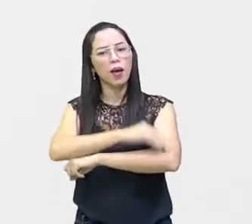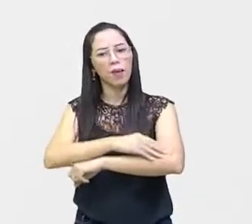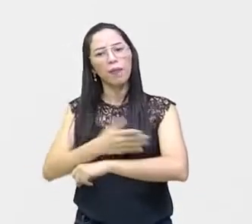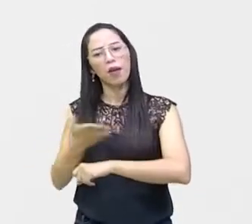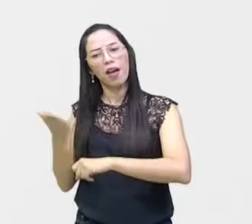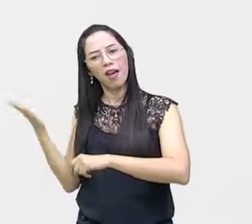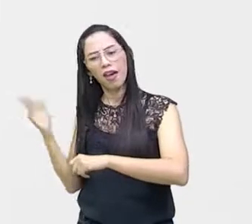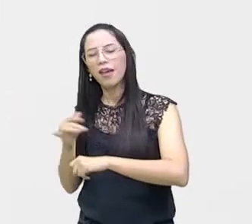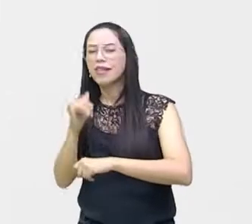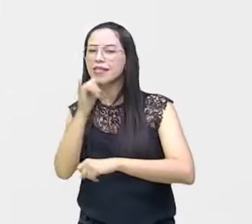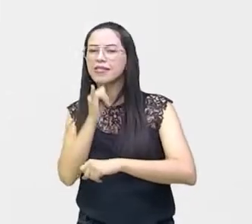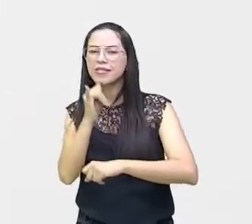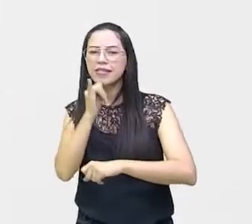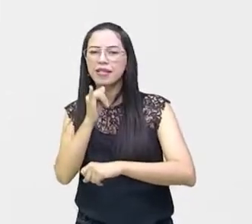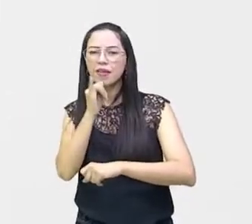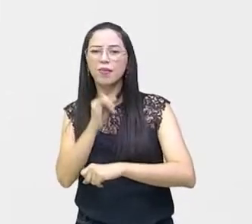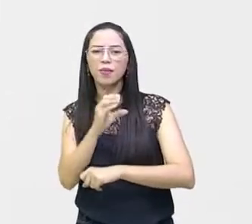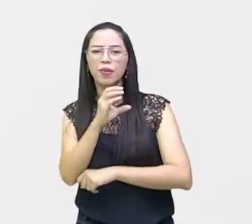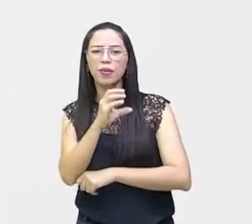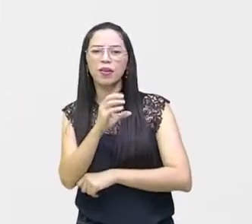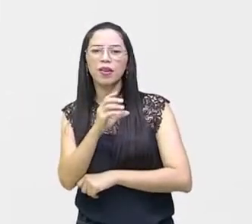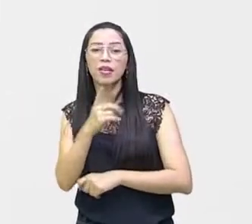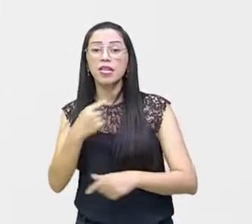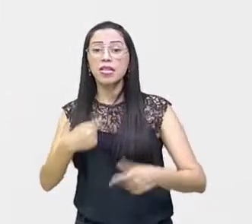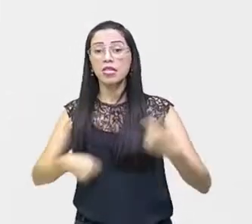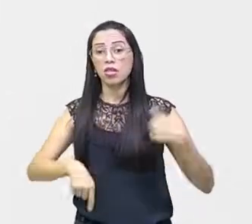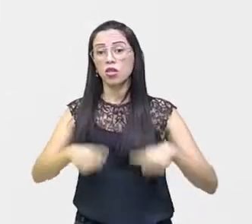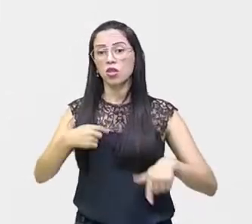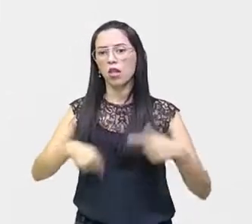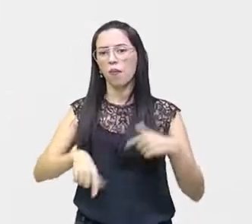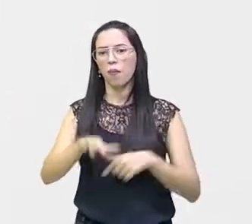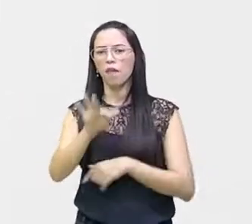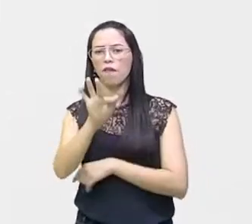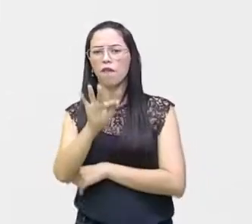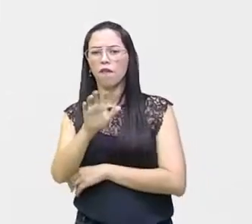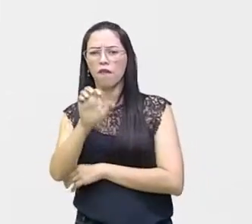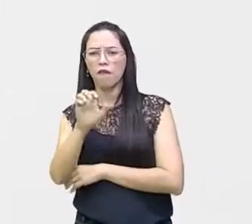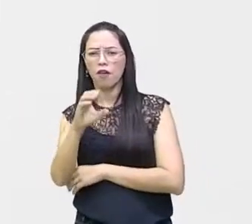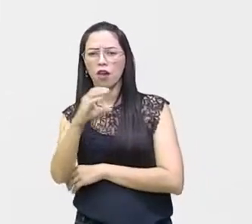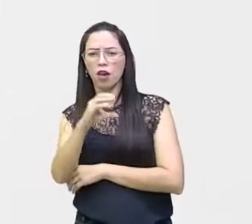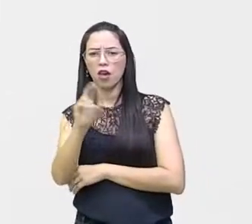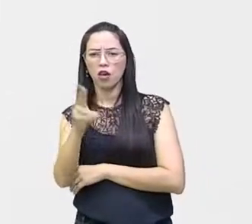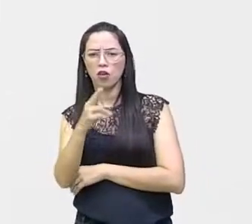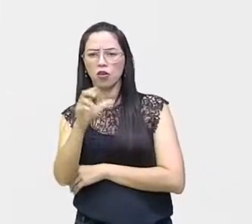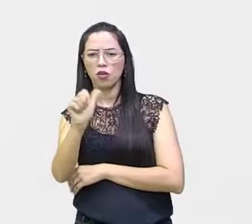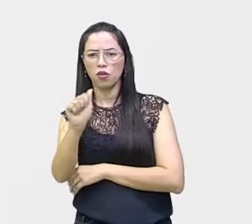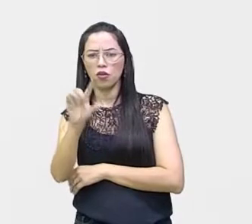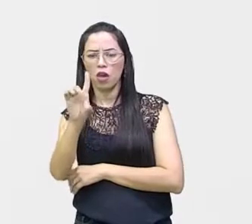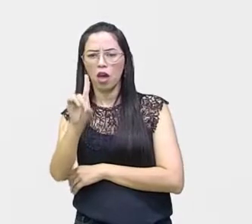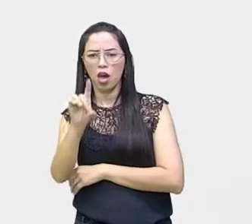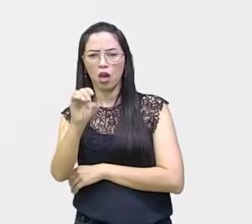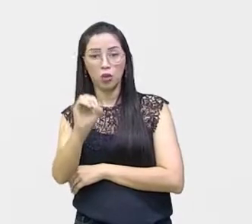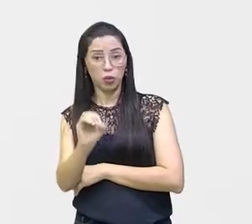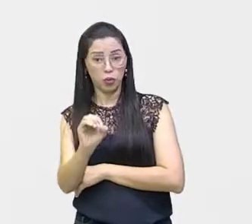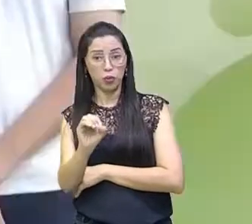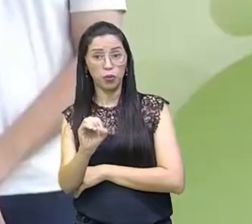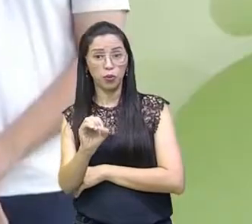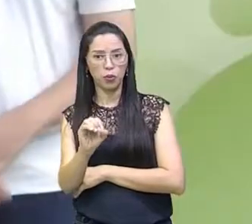sistema circulatório fechado, uma circulação dupla, e ela também é